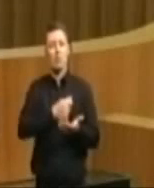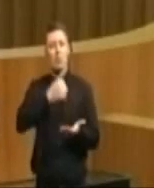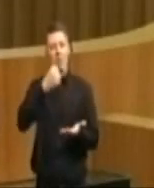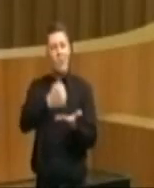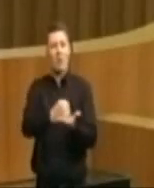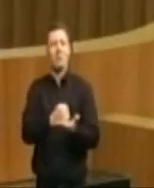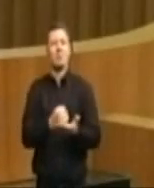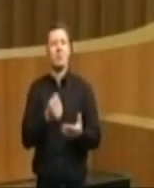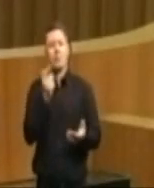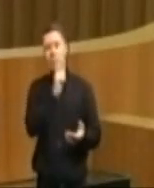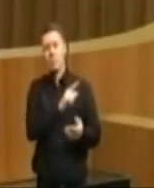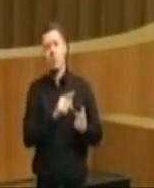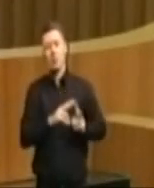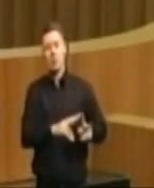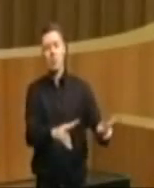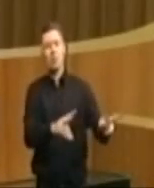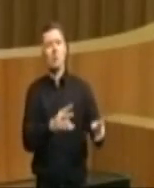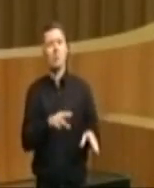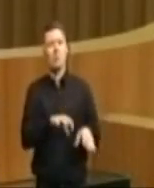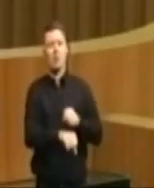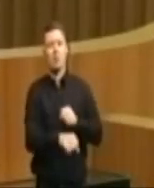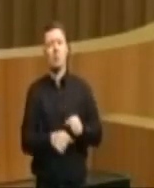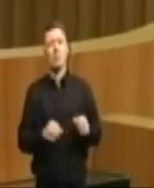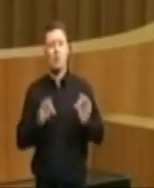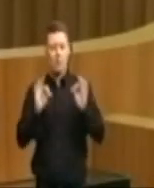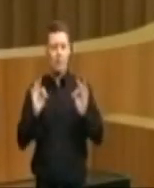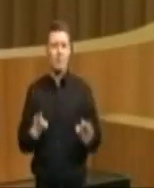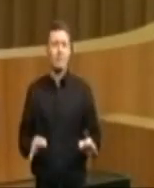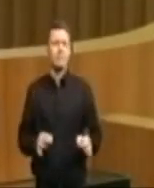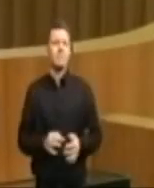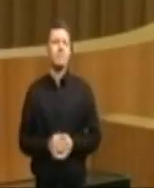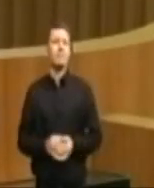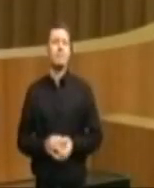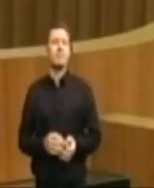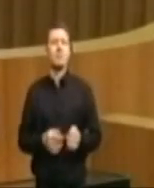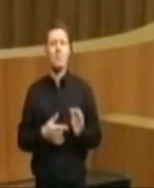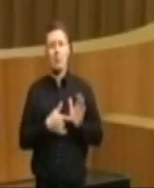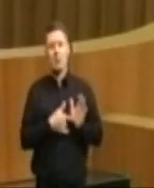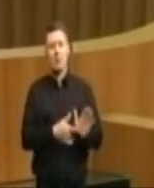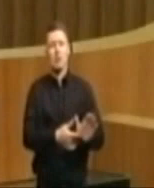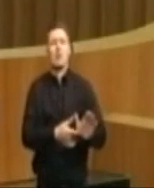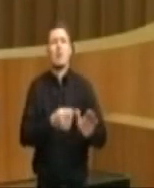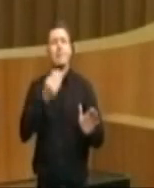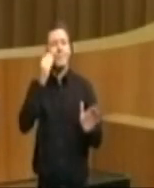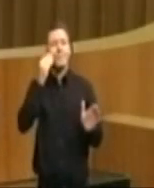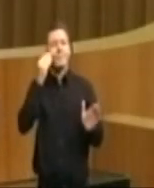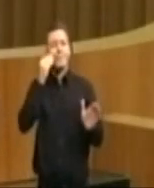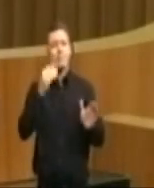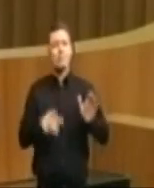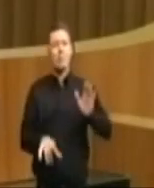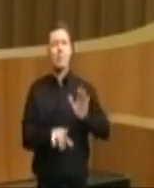oferecer formação. Isso é que é o correto. O que se pretende com isso aqui é